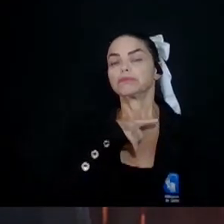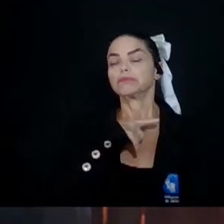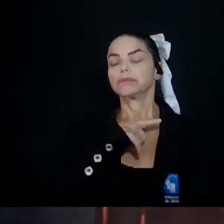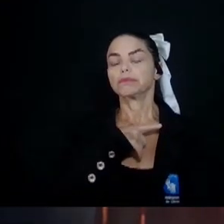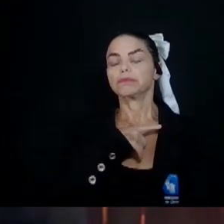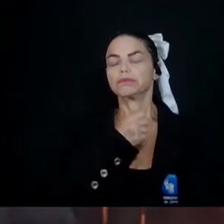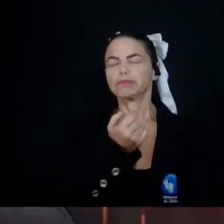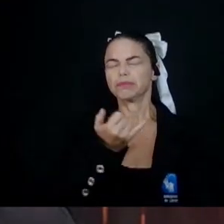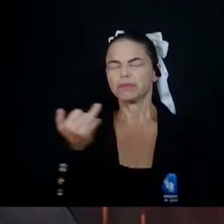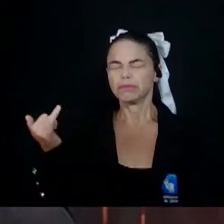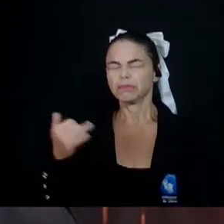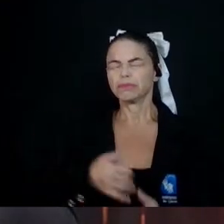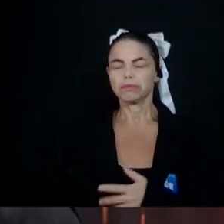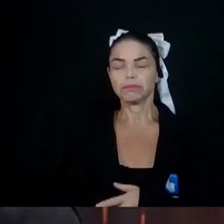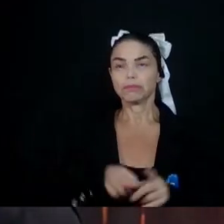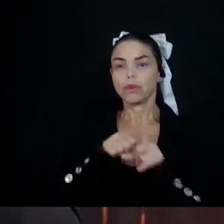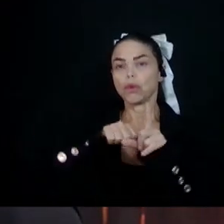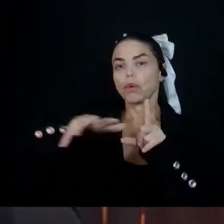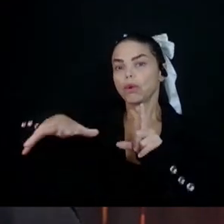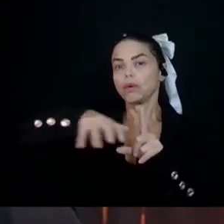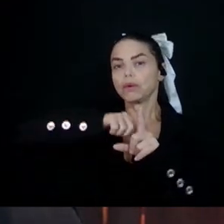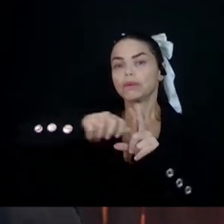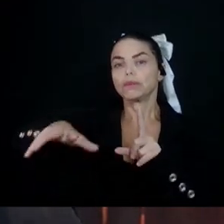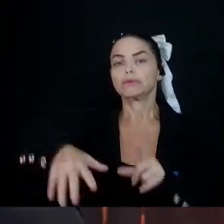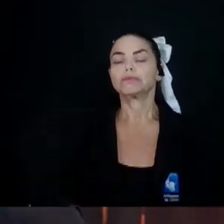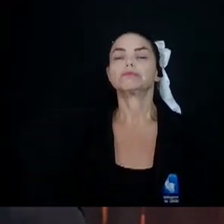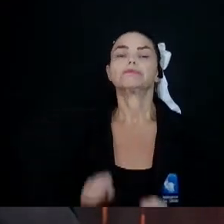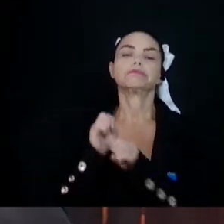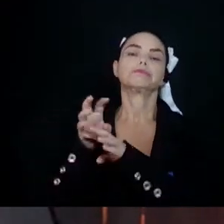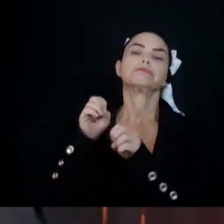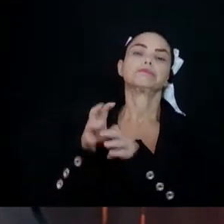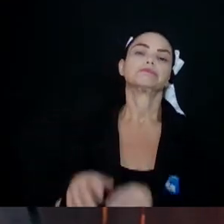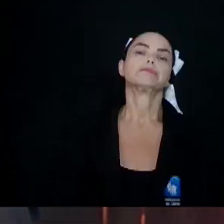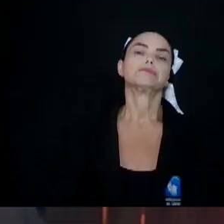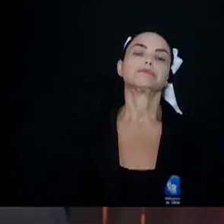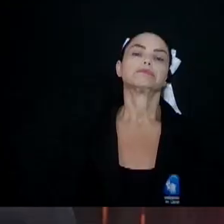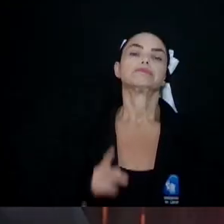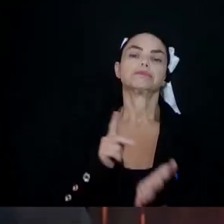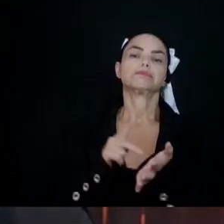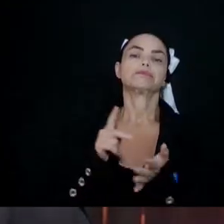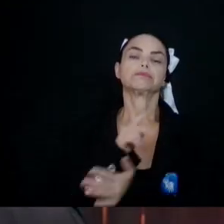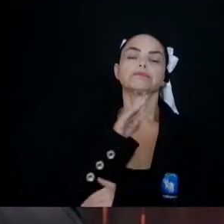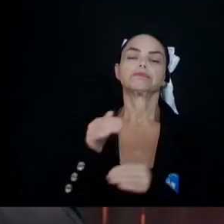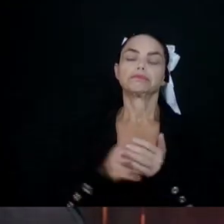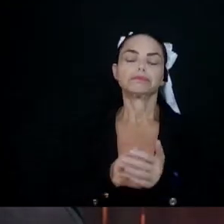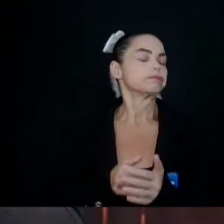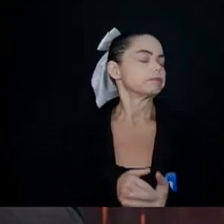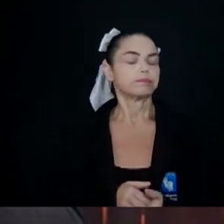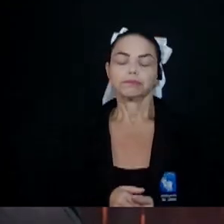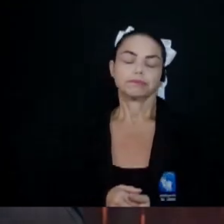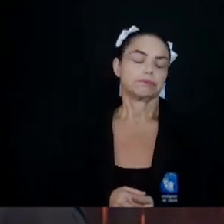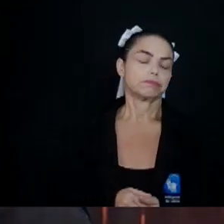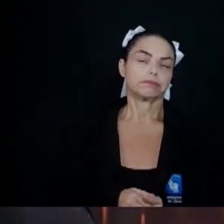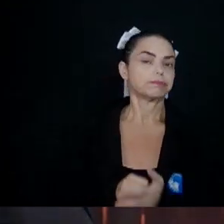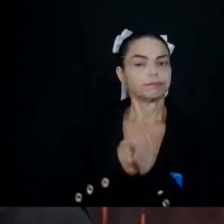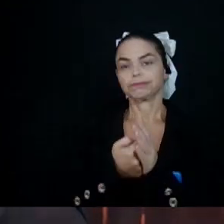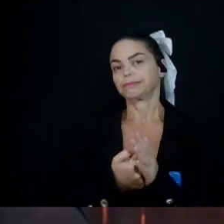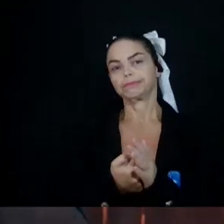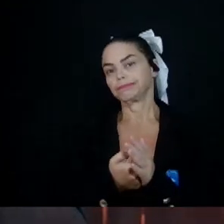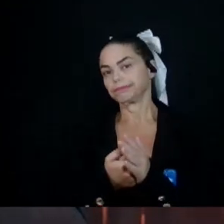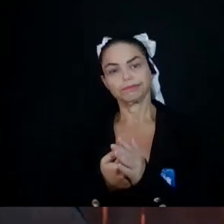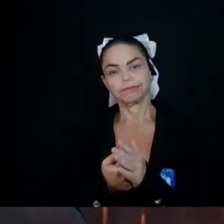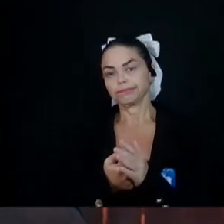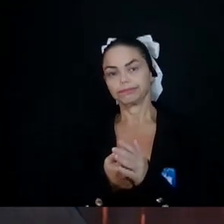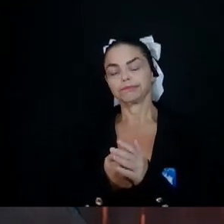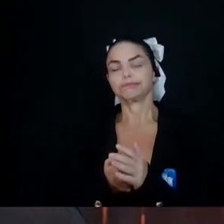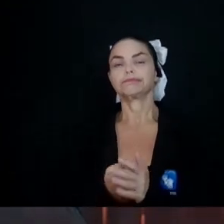que seja um conteúdo educativo, eles tomam como verdade absoluta. Não vai ser bloqueado nenhum conteúdo educativo. O que vai ser